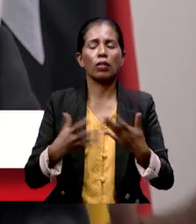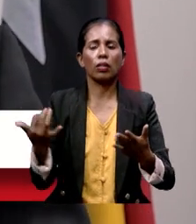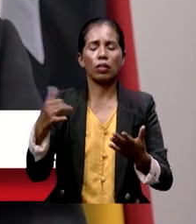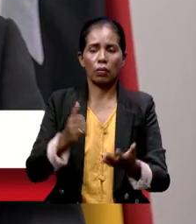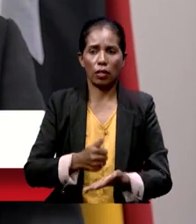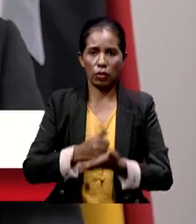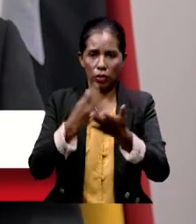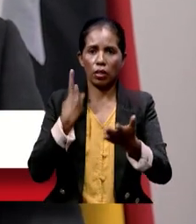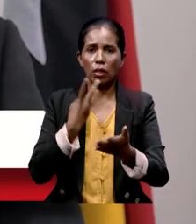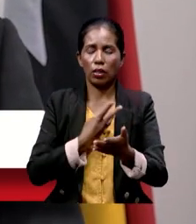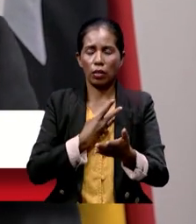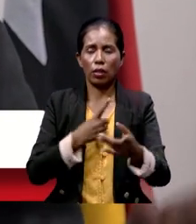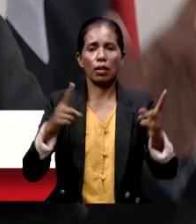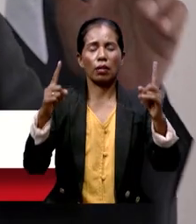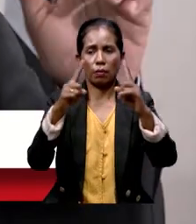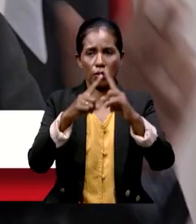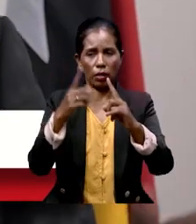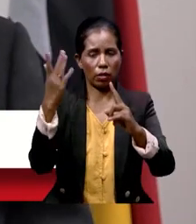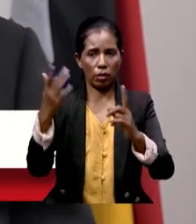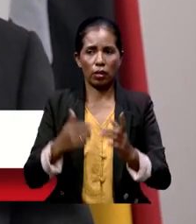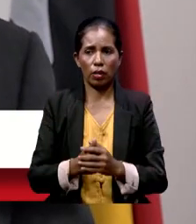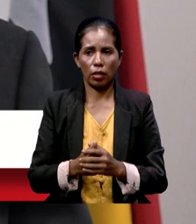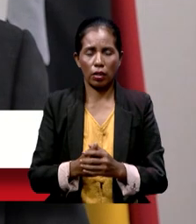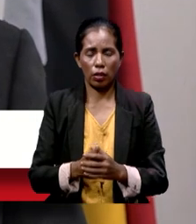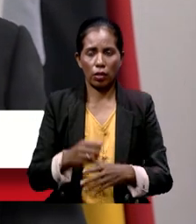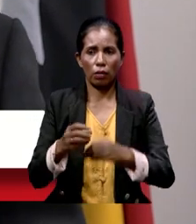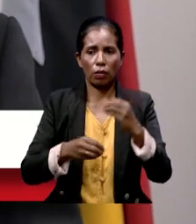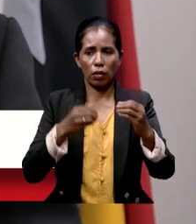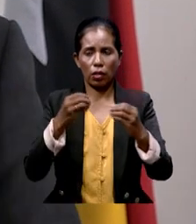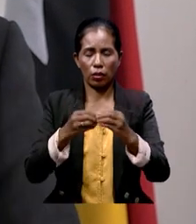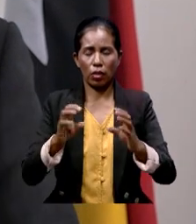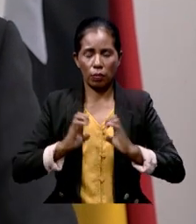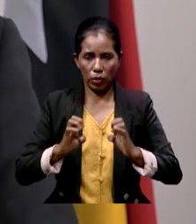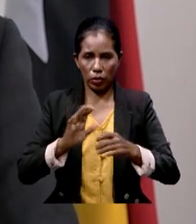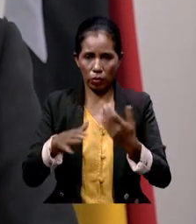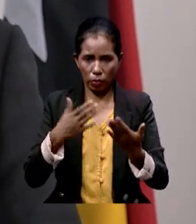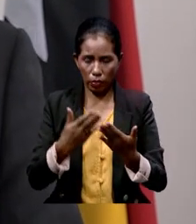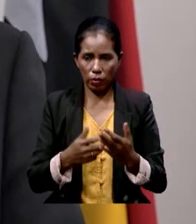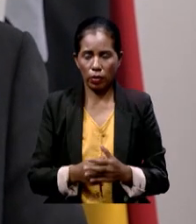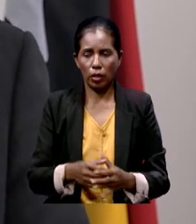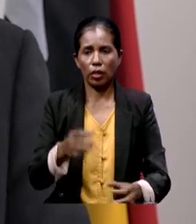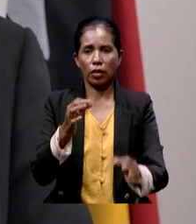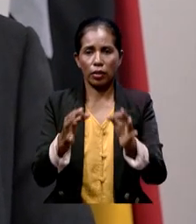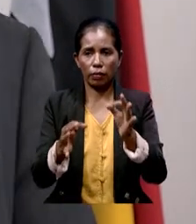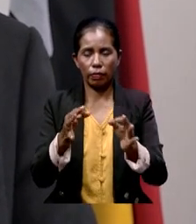apoiar para Liliu, para questões de emergências. Quando